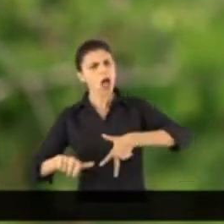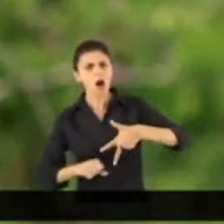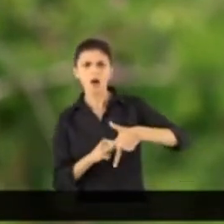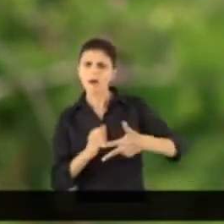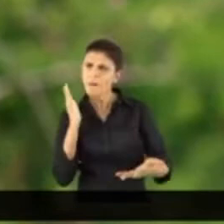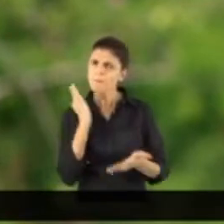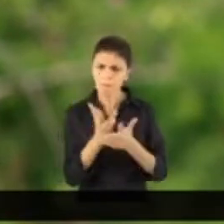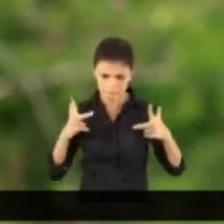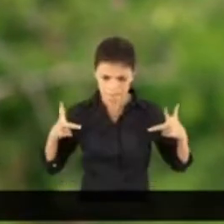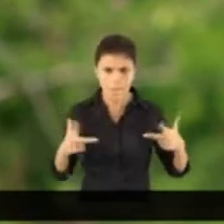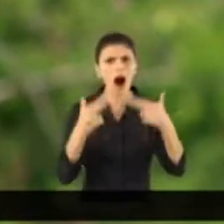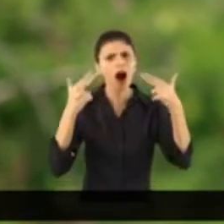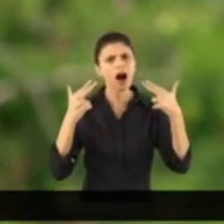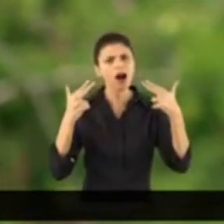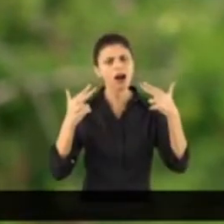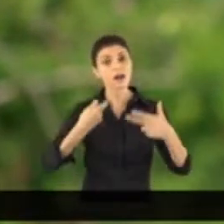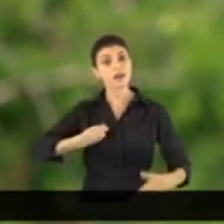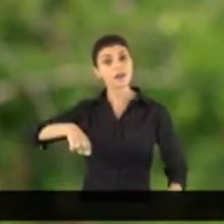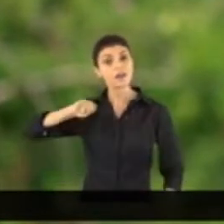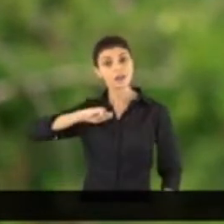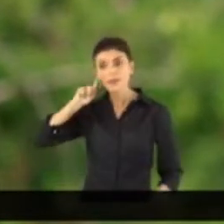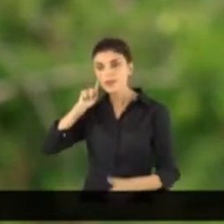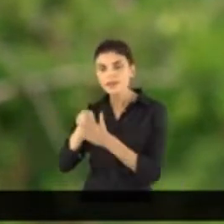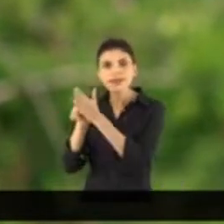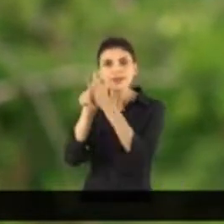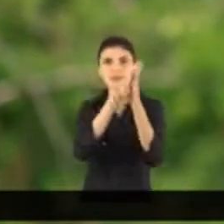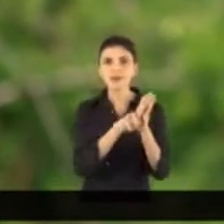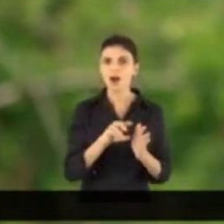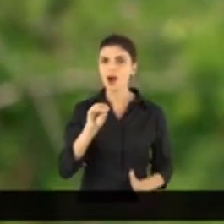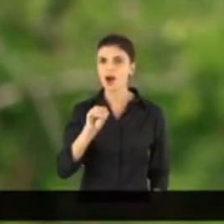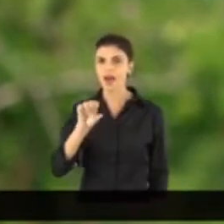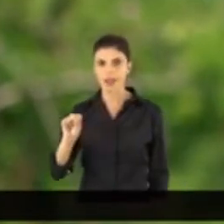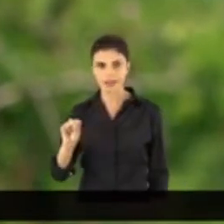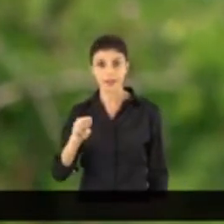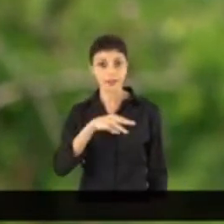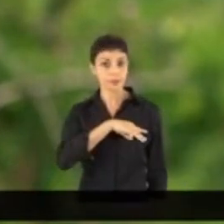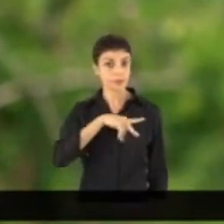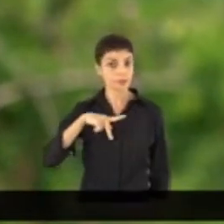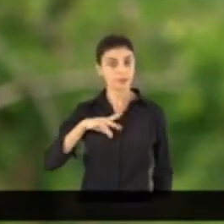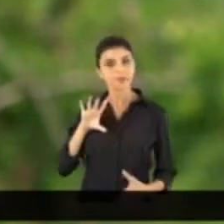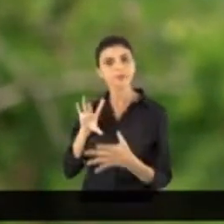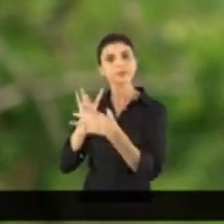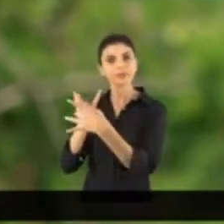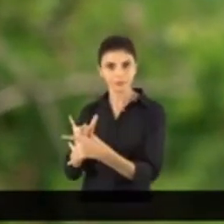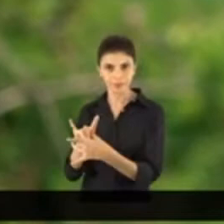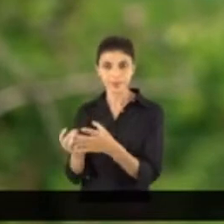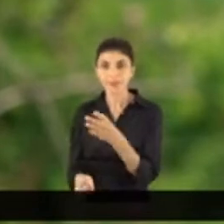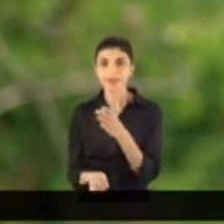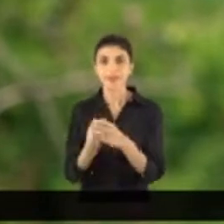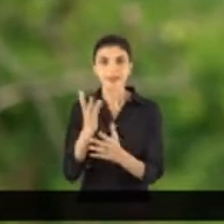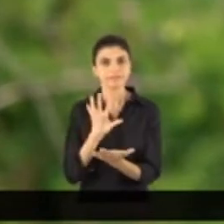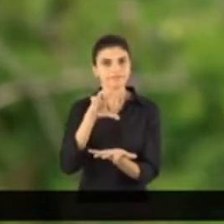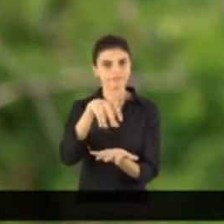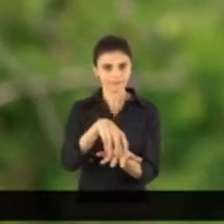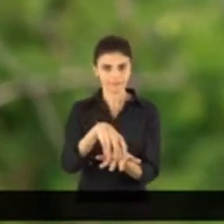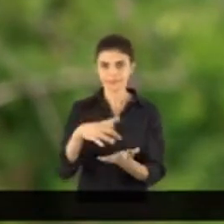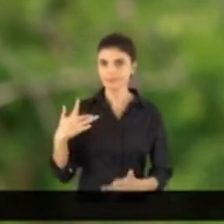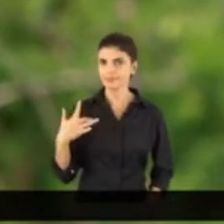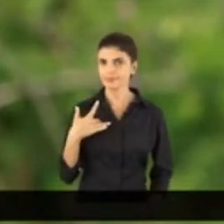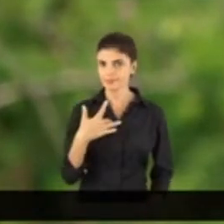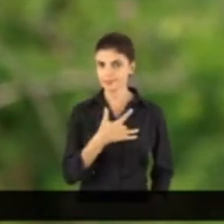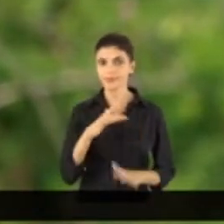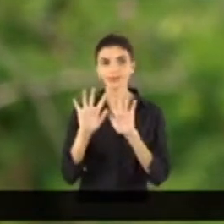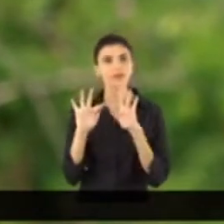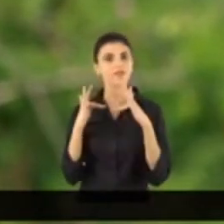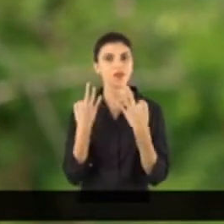com a corrupção pela raiz, fiscalizando as OSs, junto com o Ministério Público. Vamos implantar clínicas